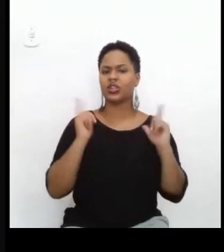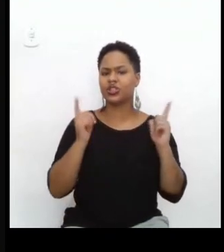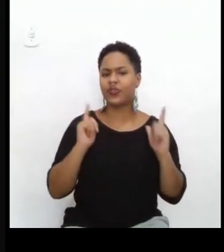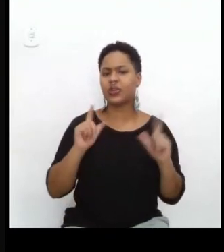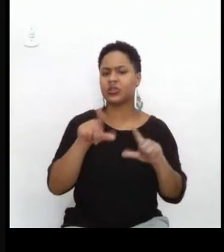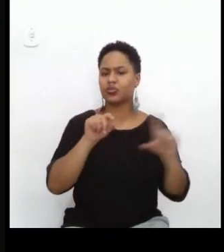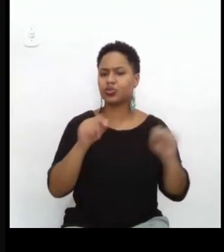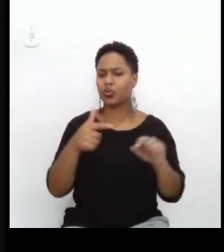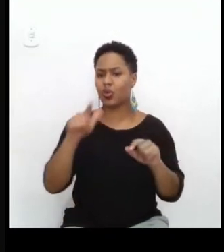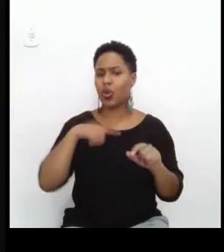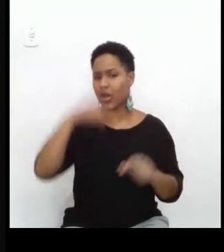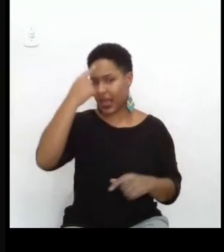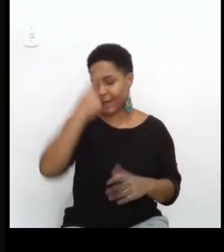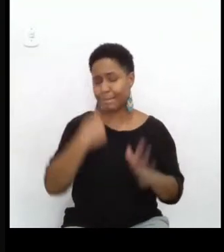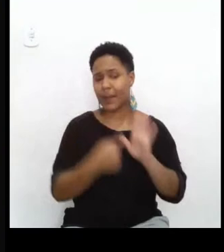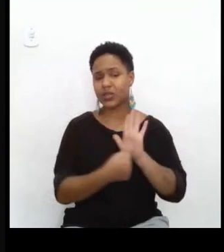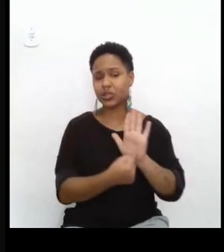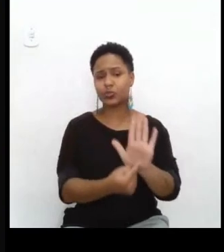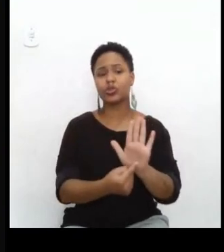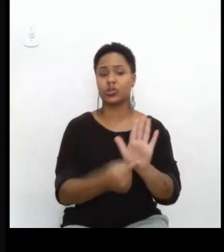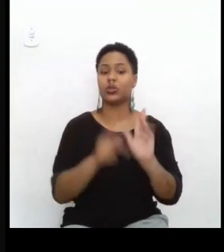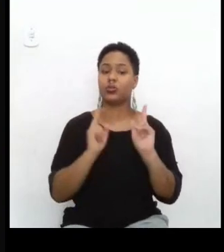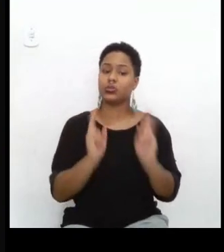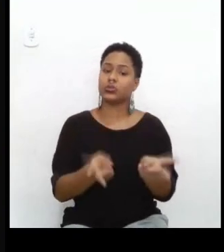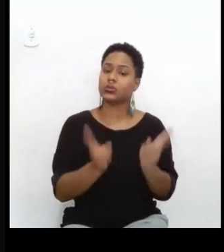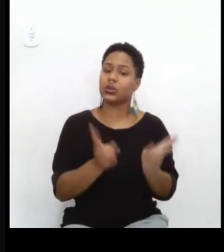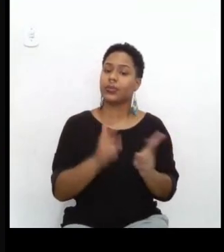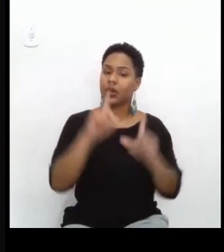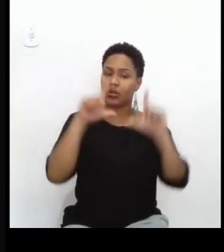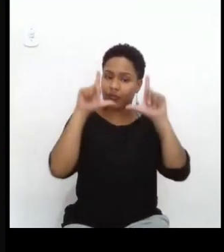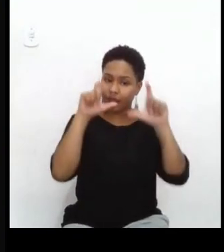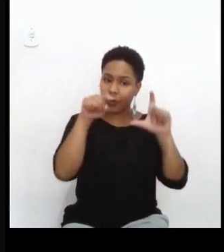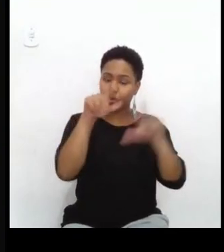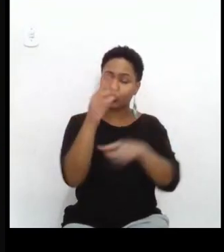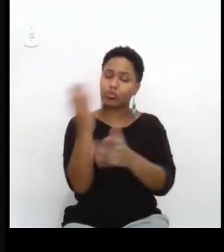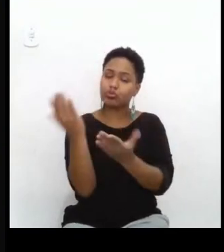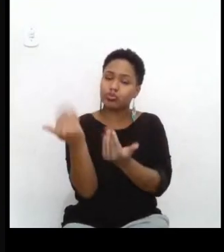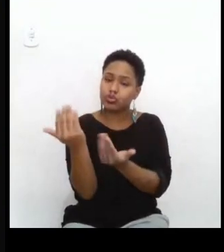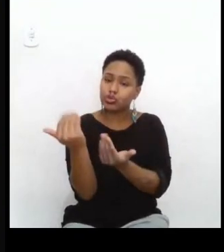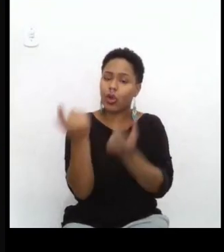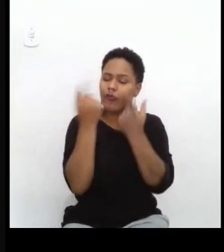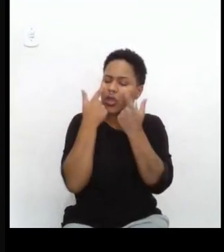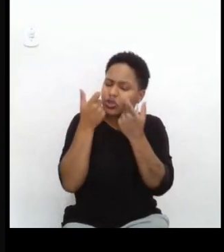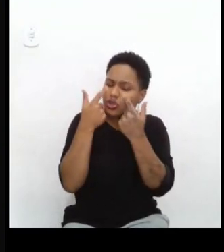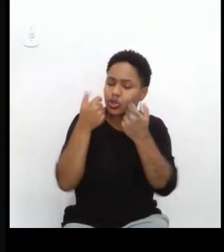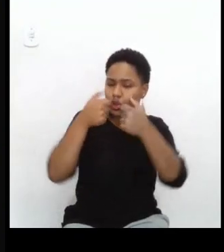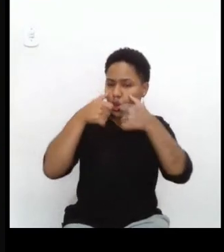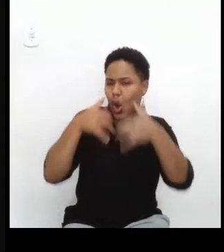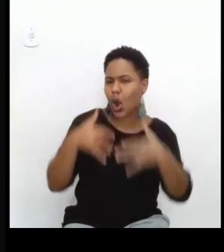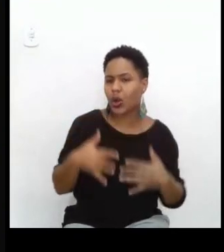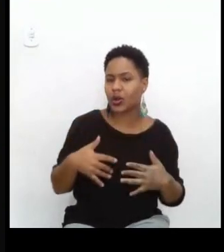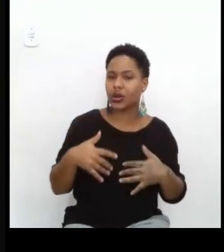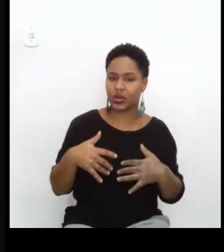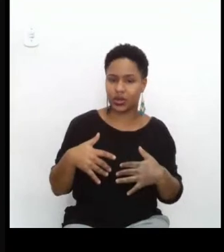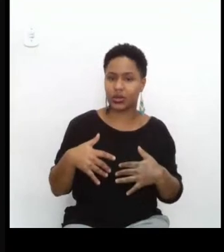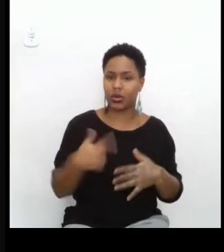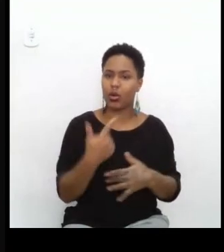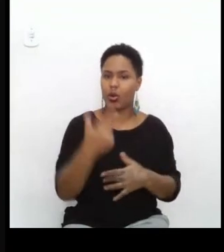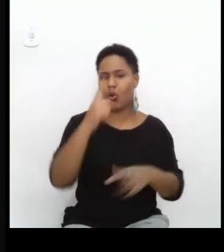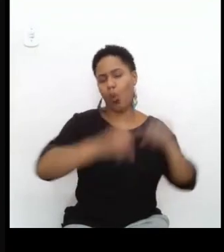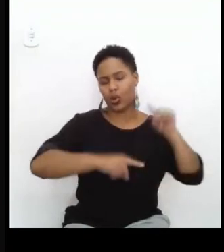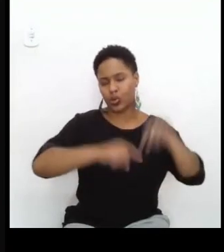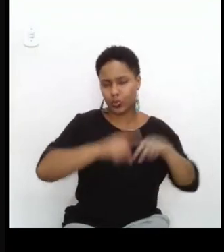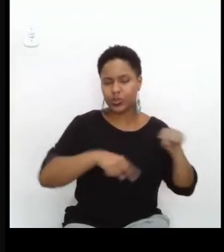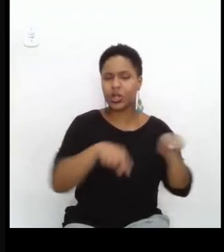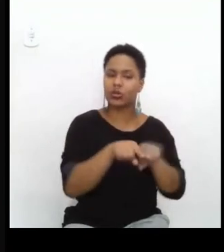encontro After full and free wi-fi o sinal tanquinho de clicar em Play all